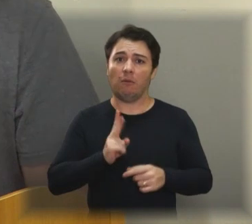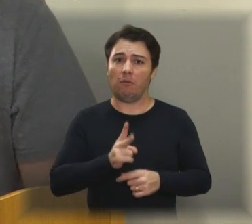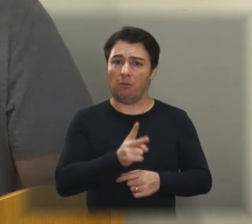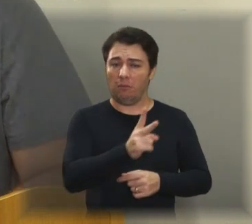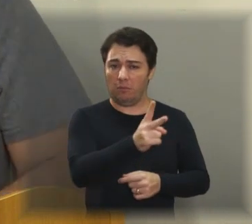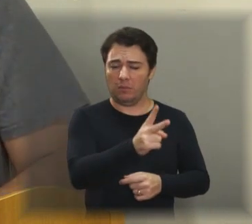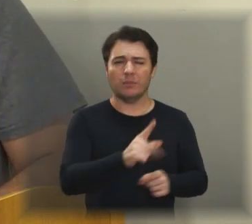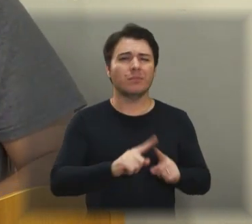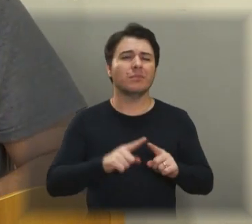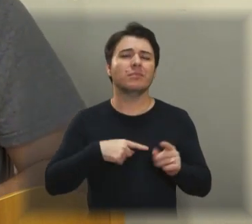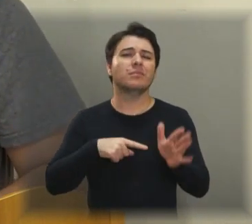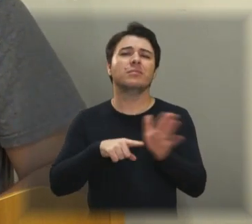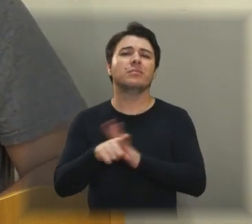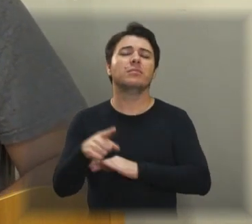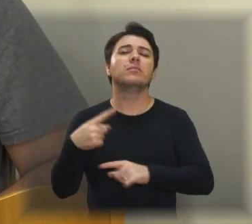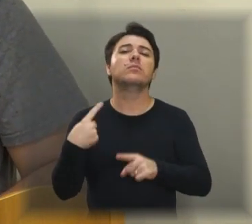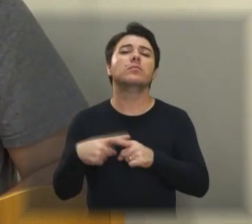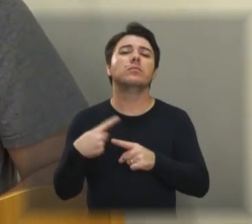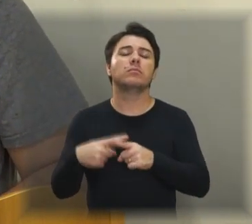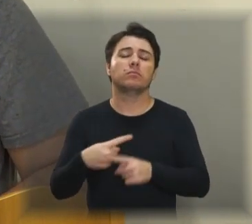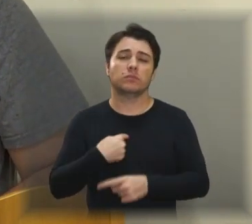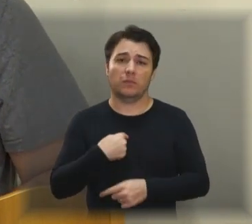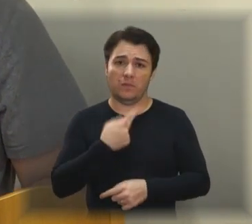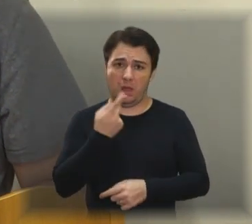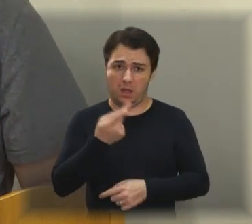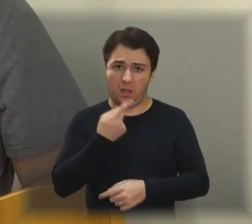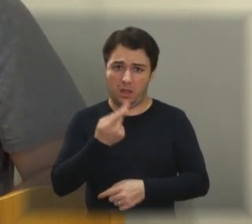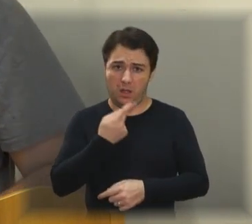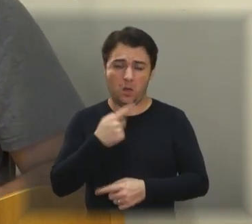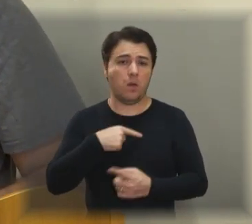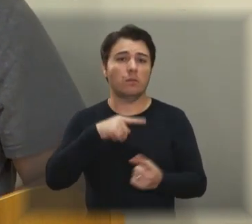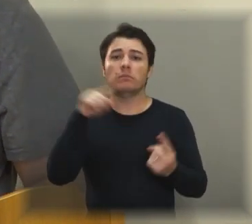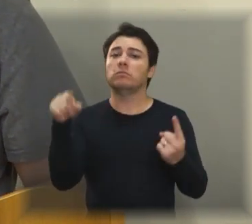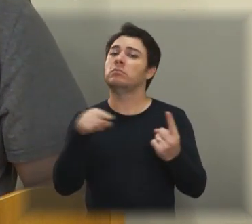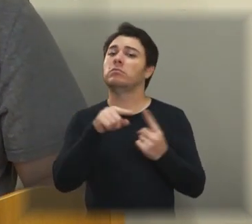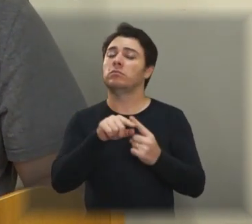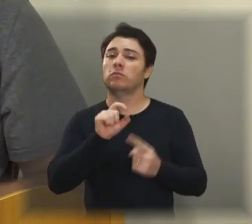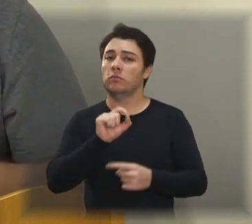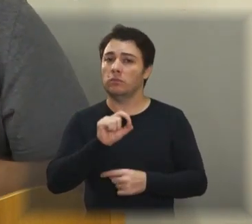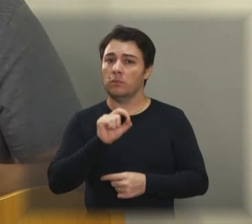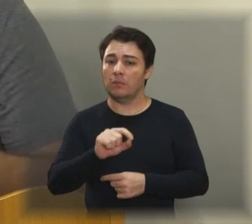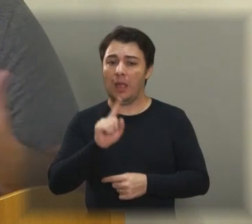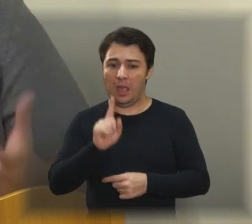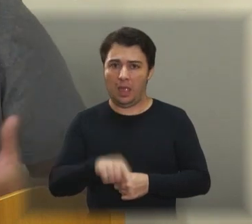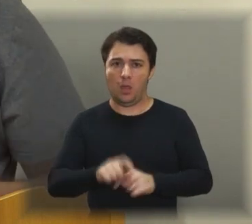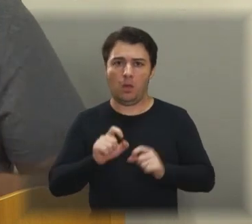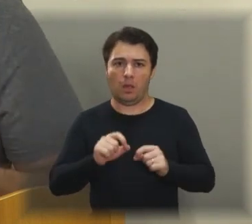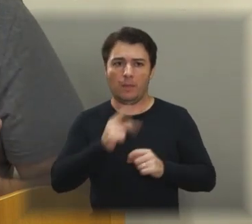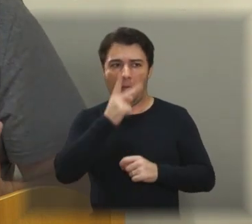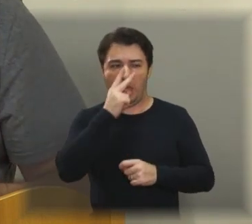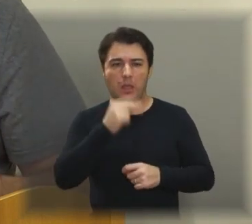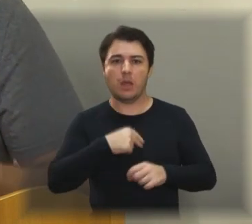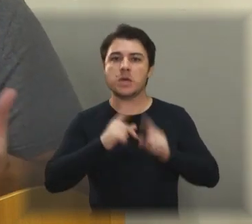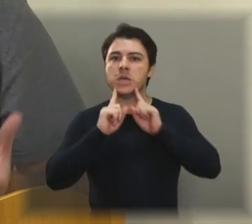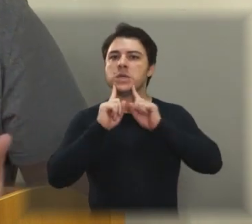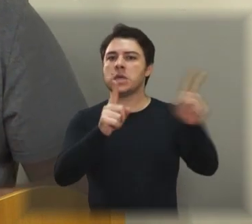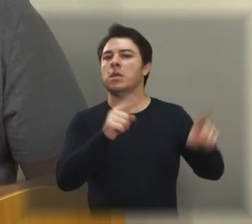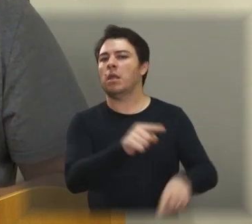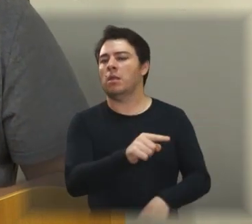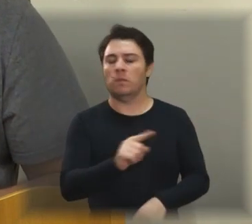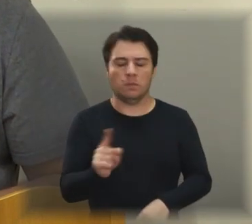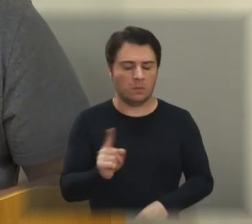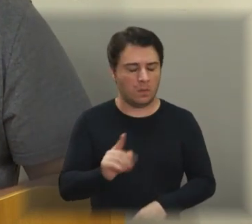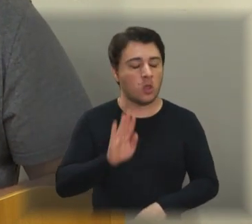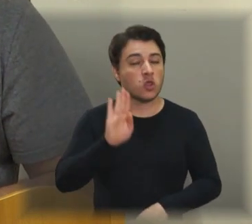tá então porque assim a minha intenção aqui não é criar uma uma crítica Neves